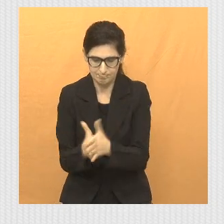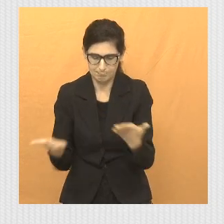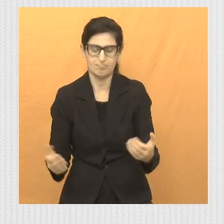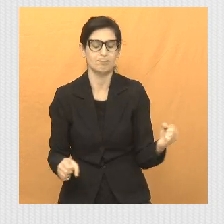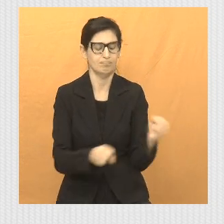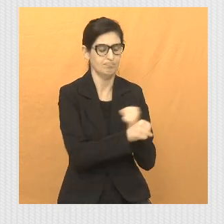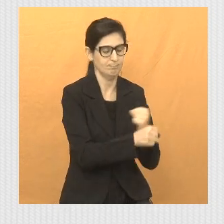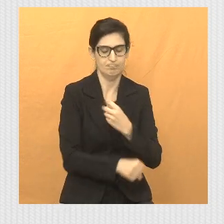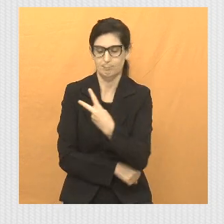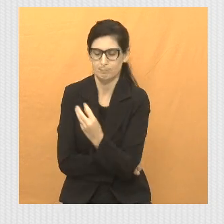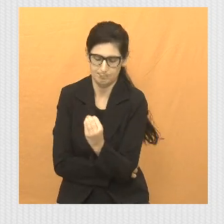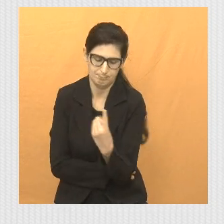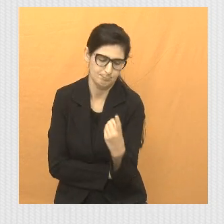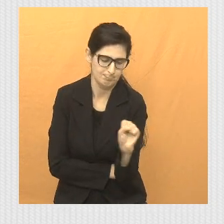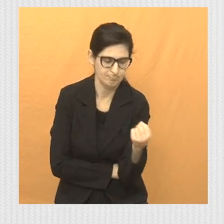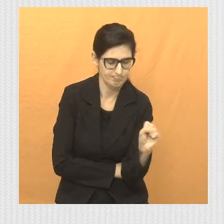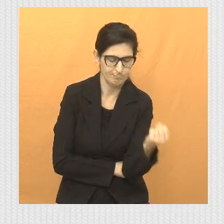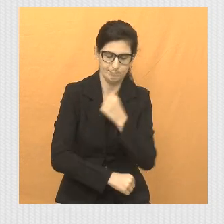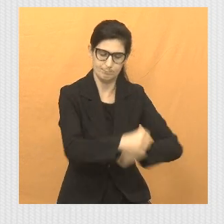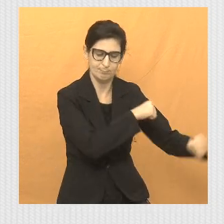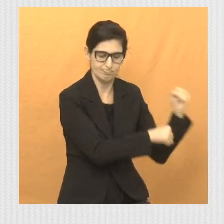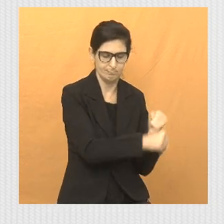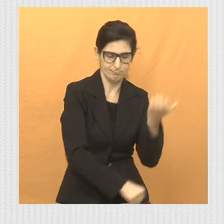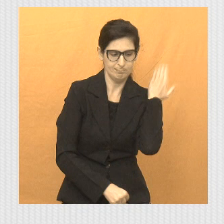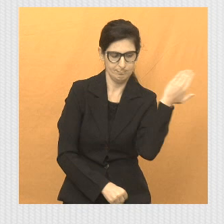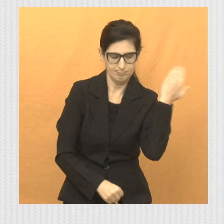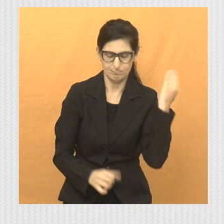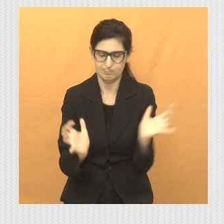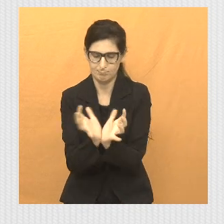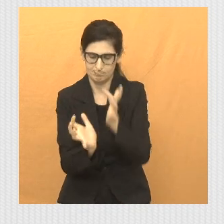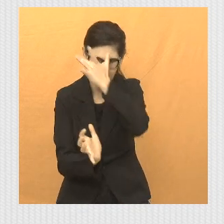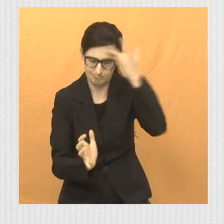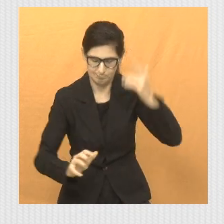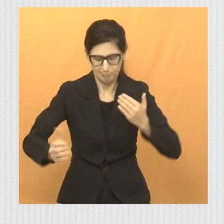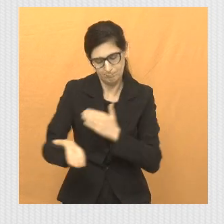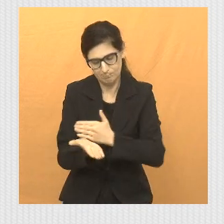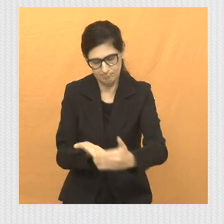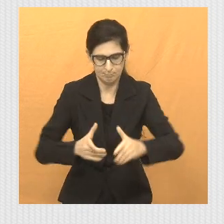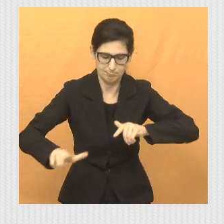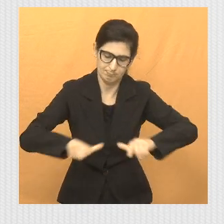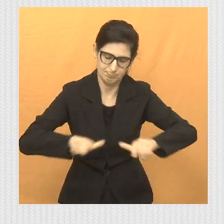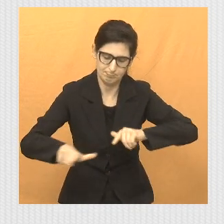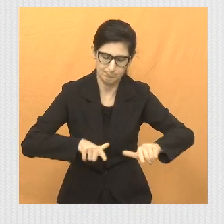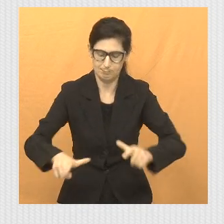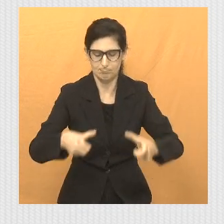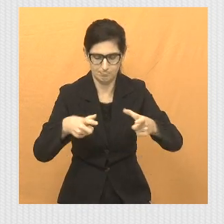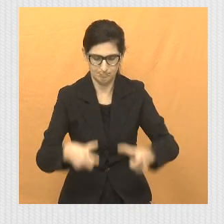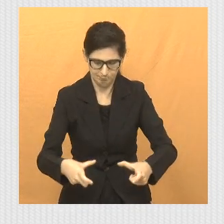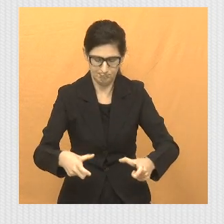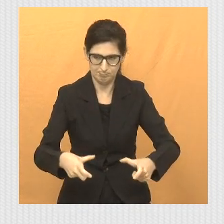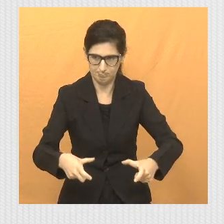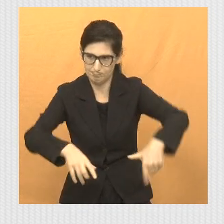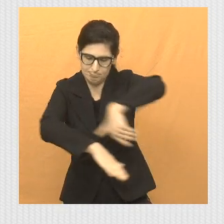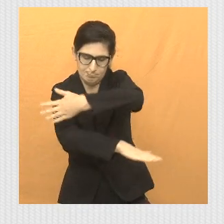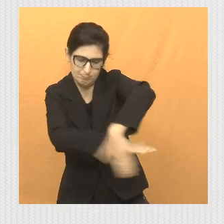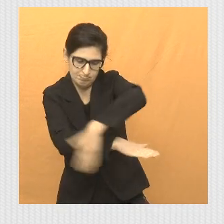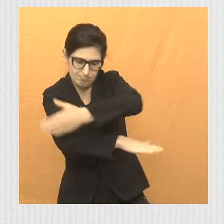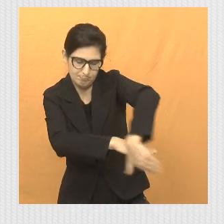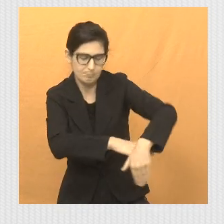essa equipe começa a trabalhar no território e ela começa a fazer as